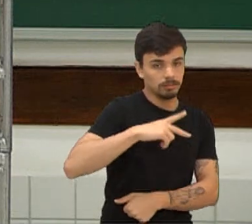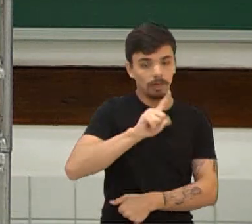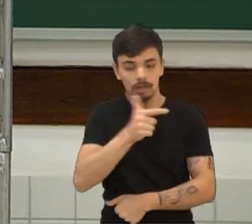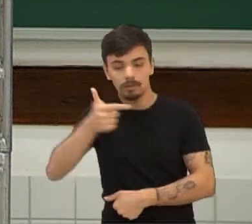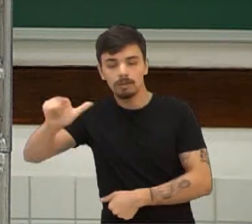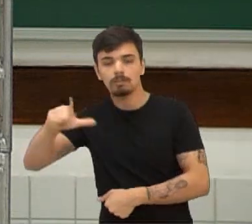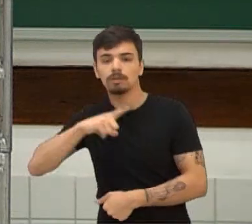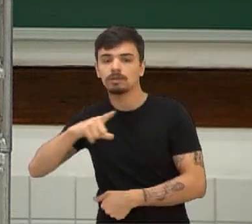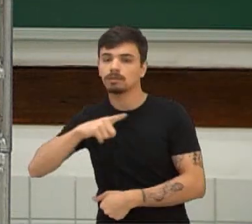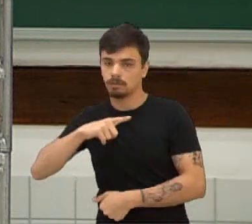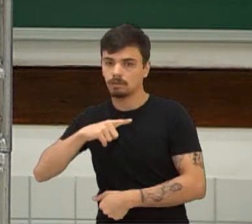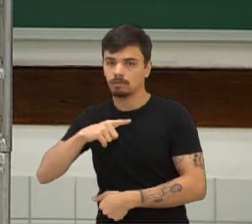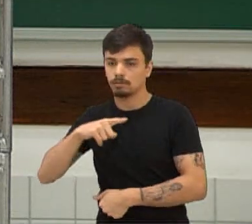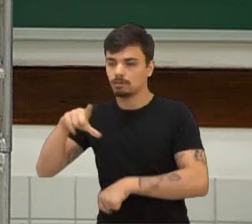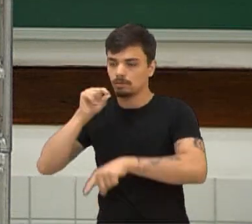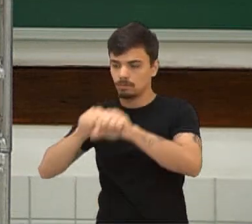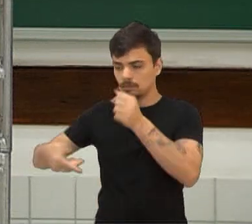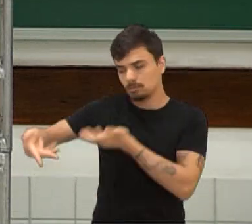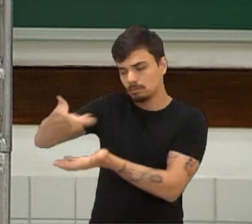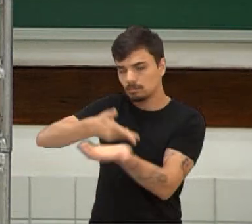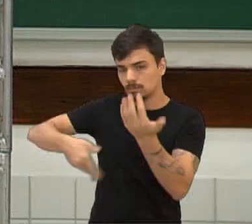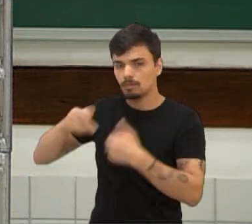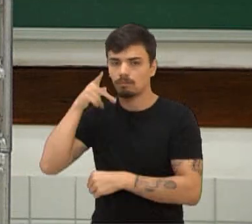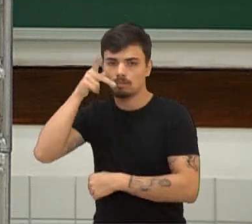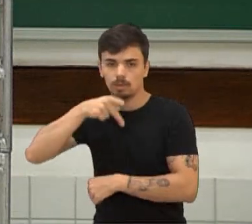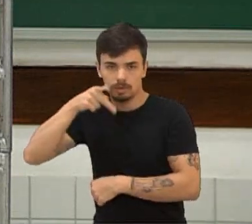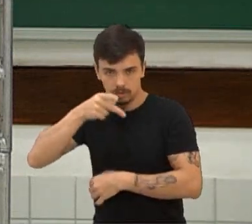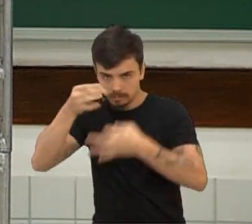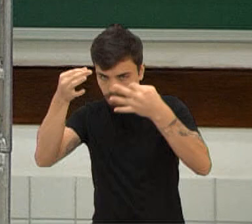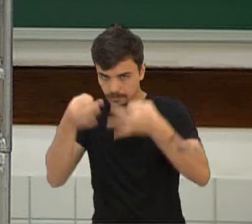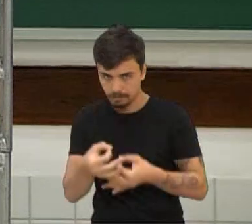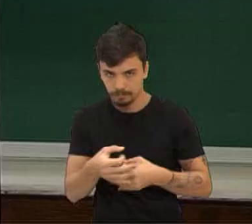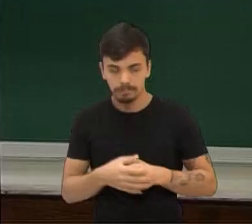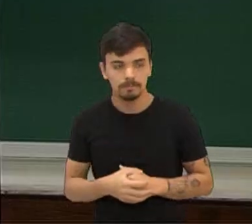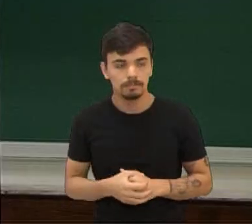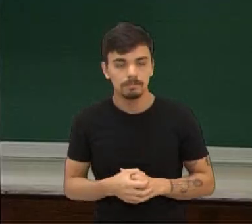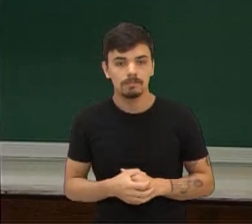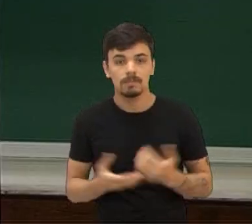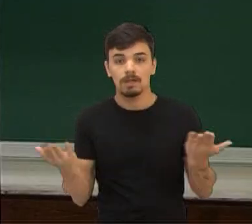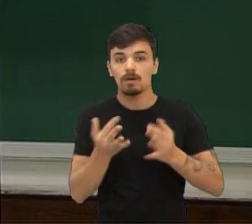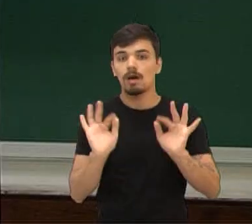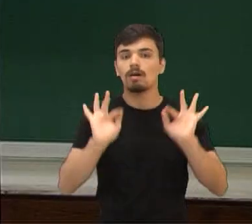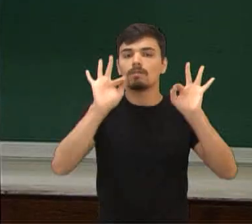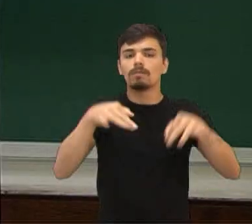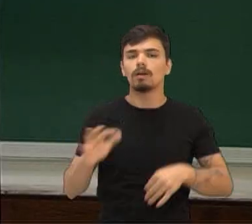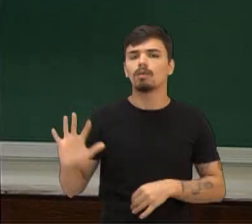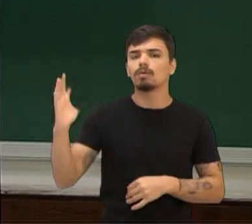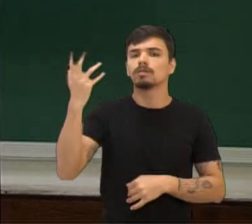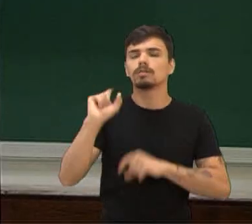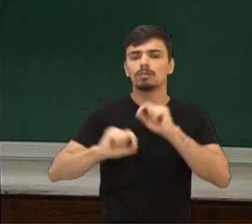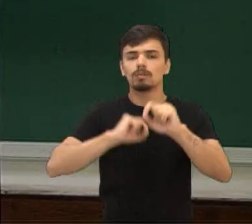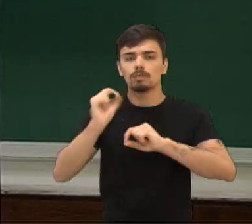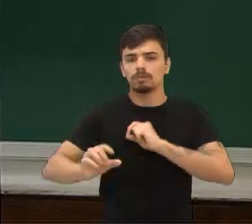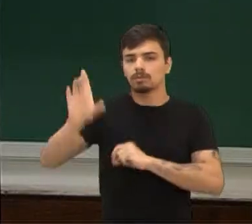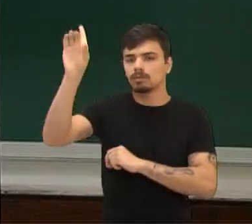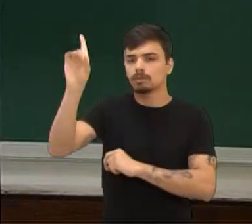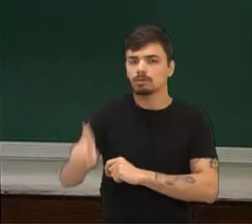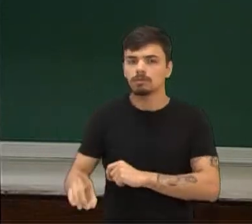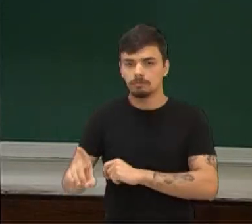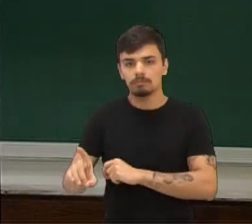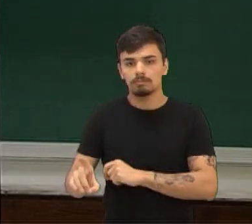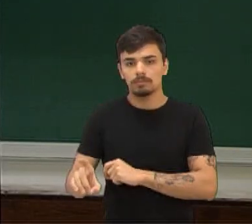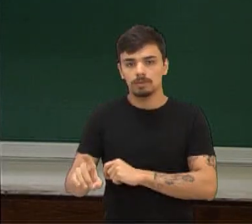haver o direito de participação política. Por fim, acontecem depois os direitos chamados de